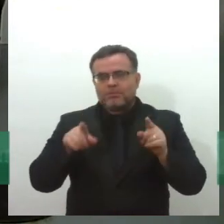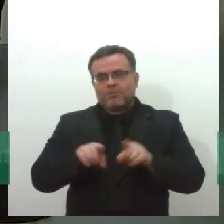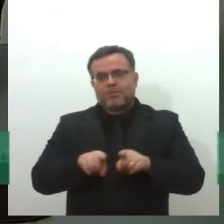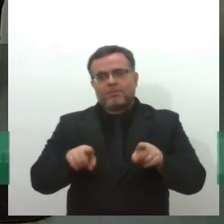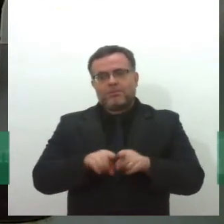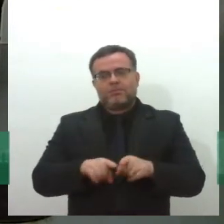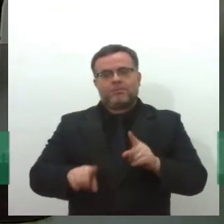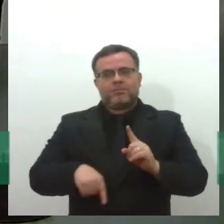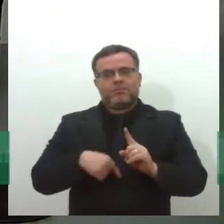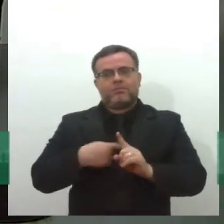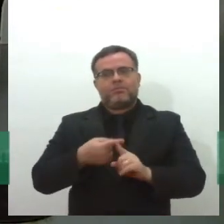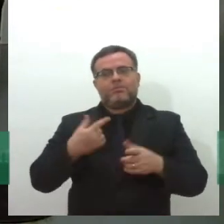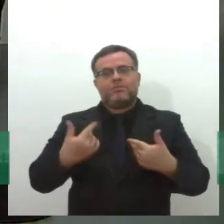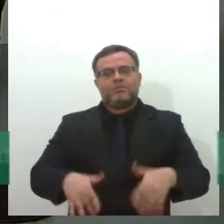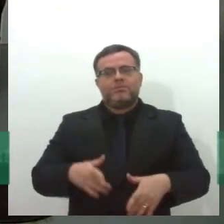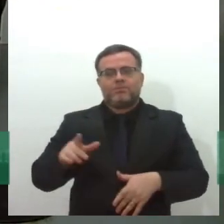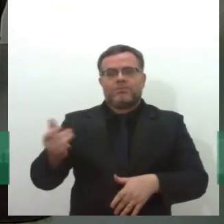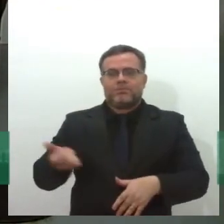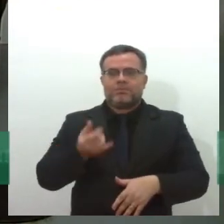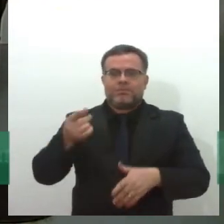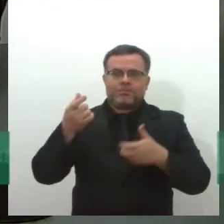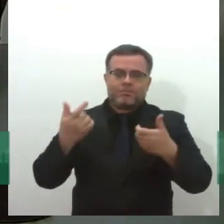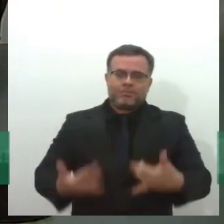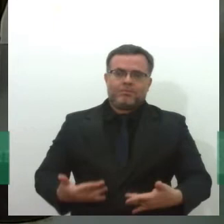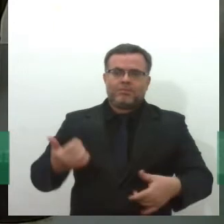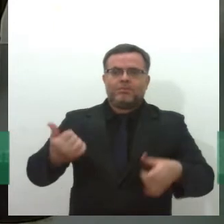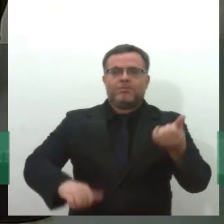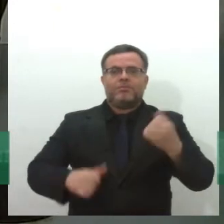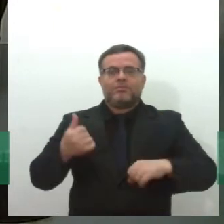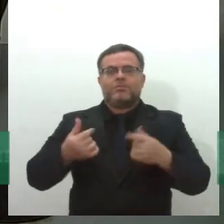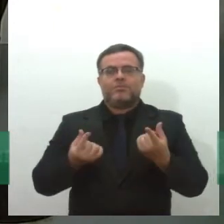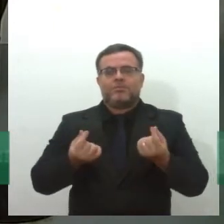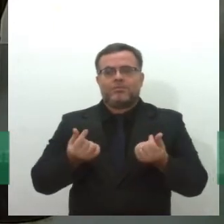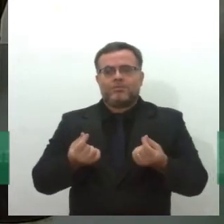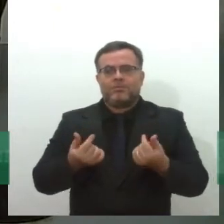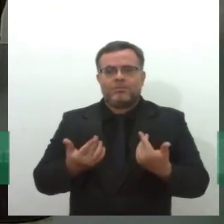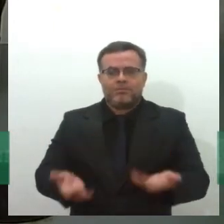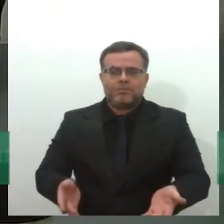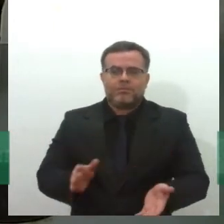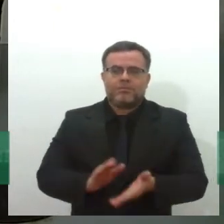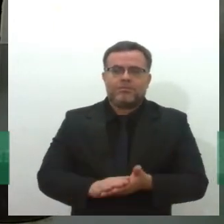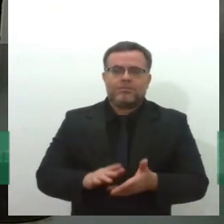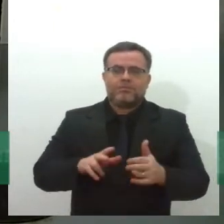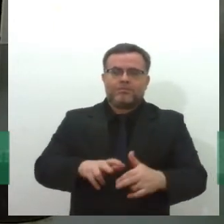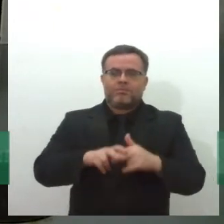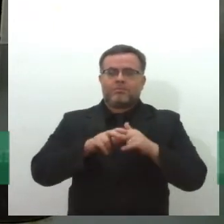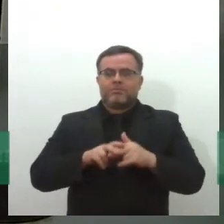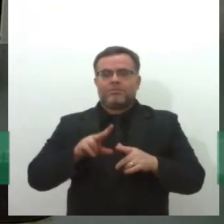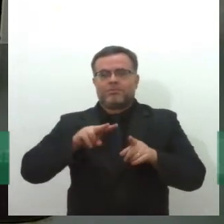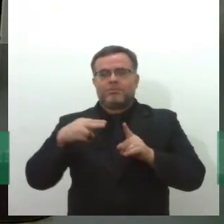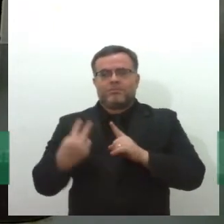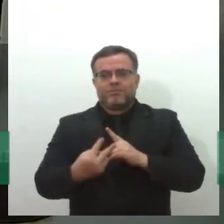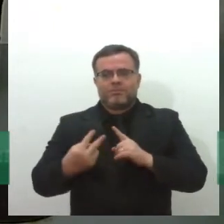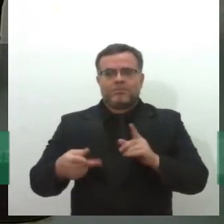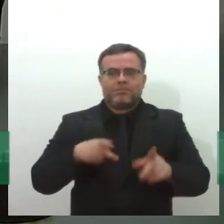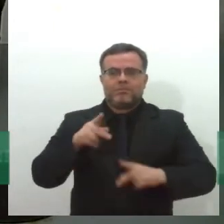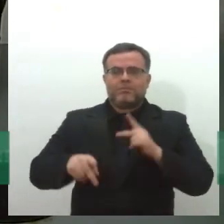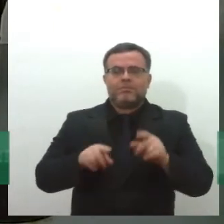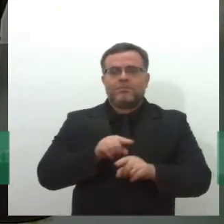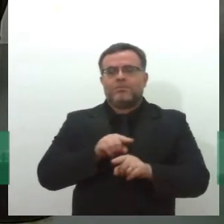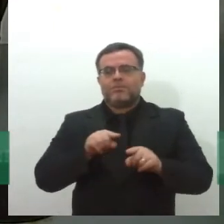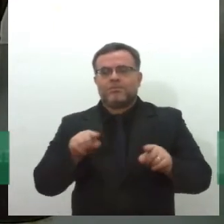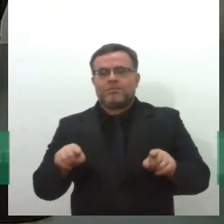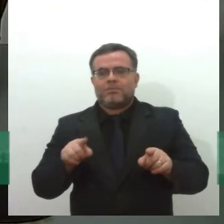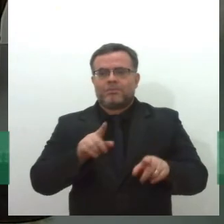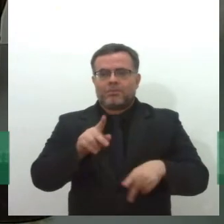uma observação aí importante, né? Da avaliação do preço dos alimentos. Então, aí, a perspectiva da população, né? A visão